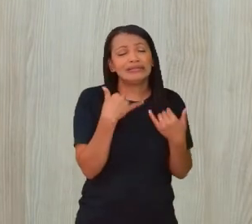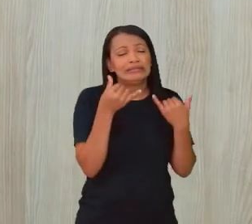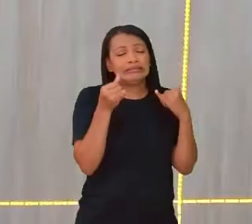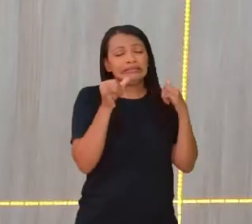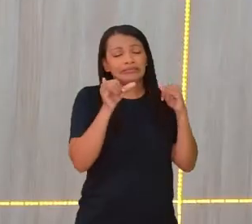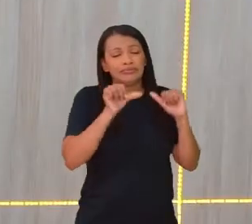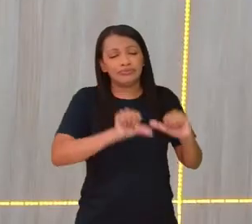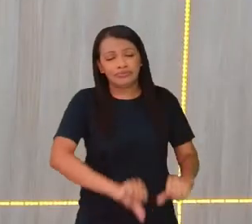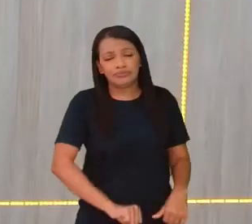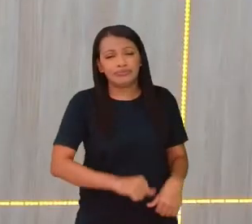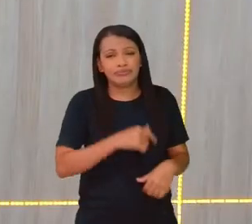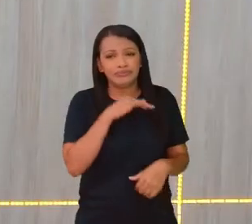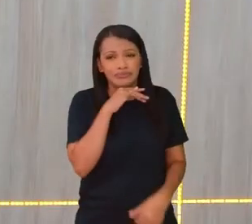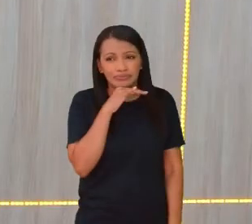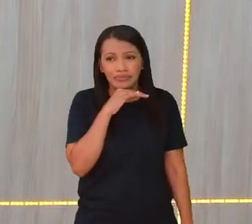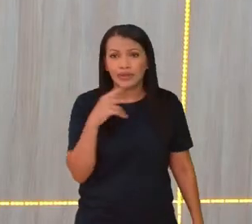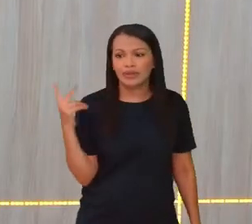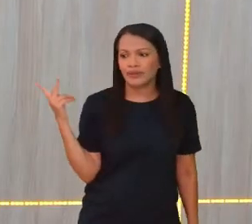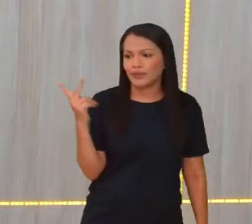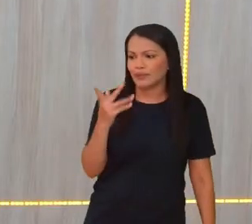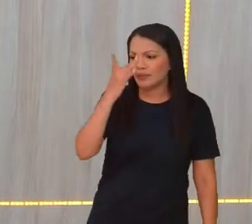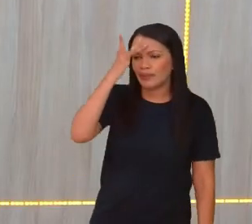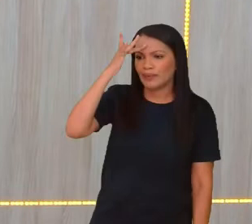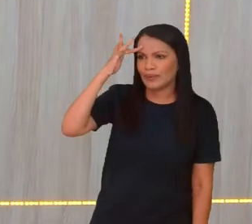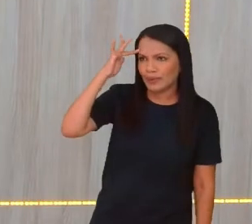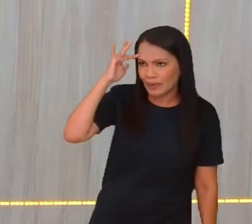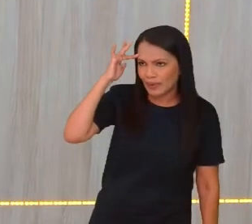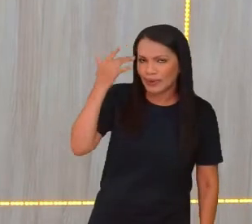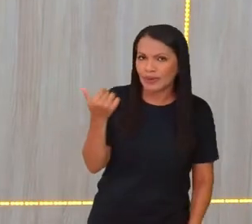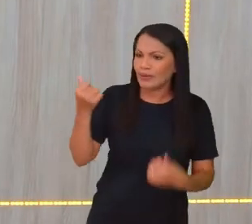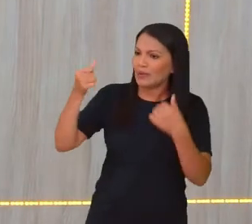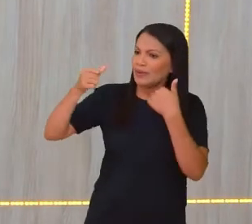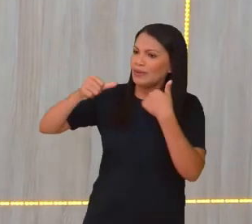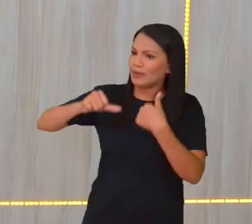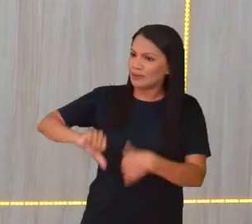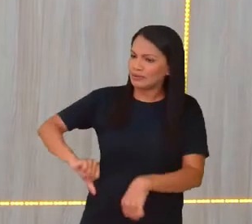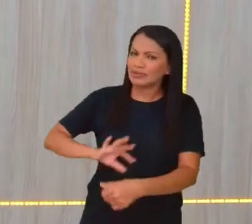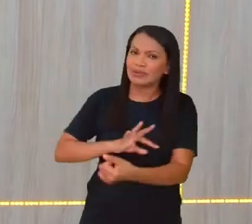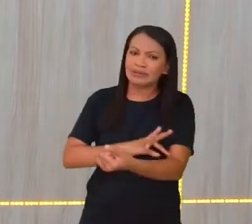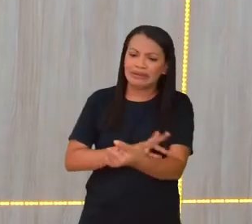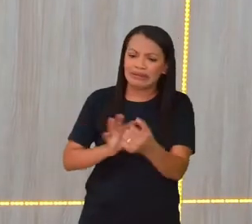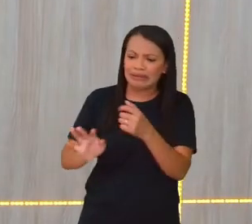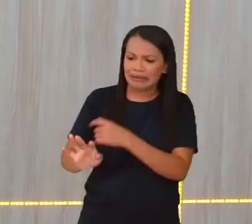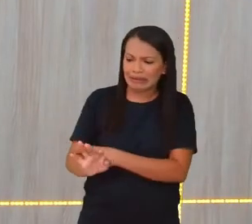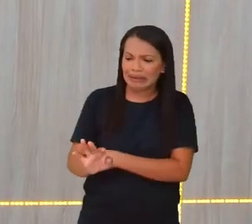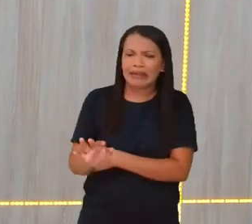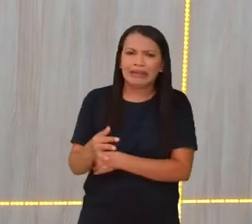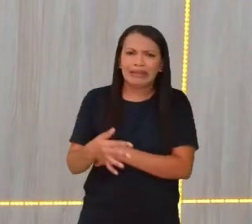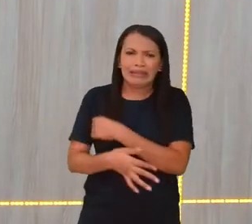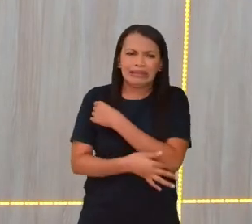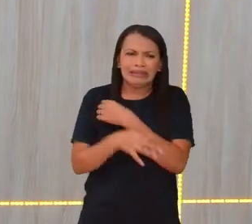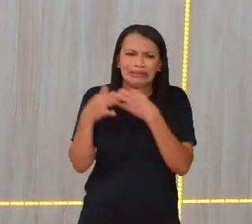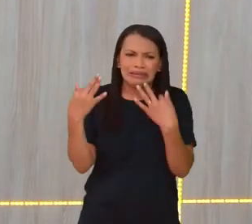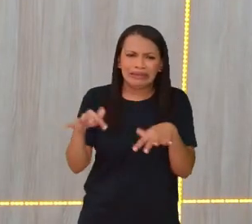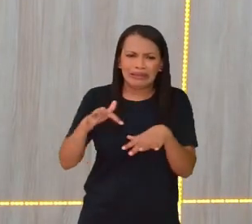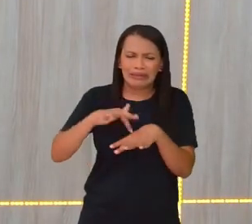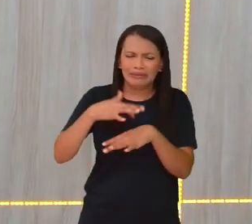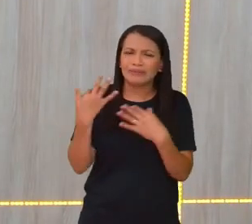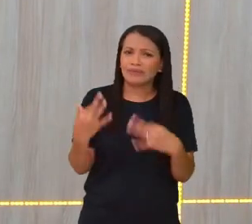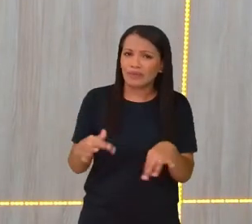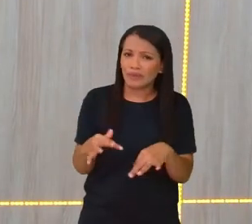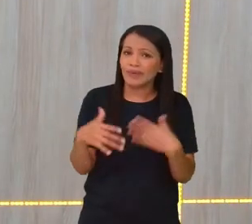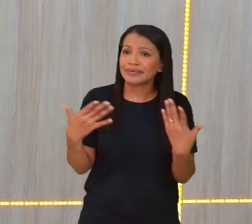se eu tivesse, né? 2 pessoas aí, ó, meio prejudicadas, né, de articulações falando sobre esportes de combate. Vê que